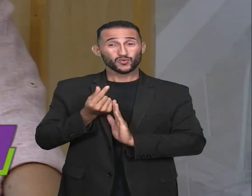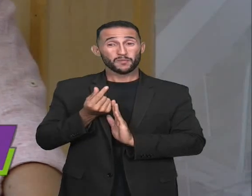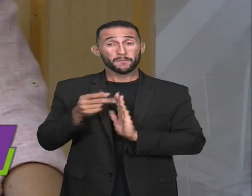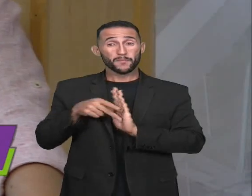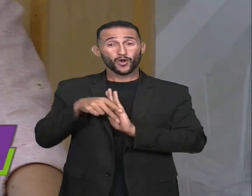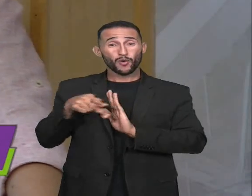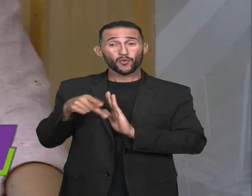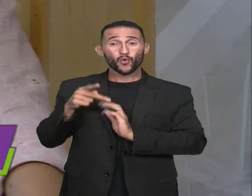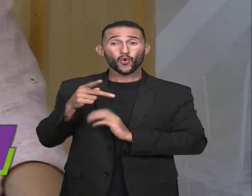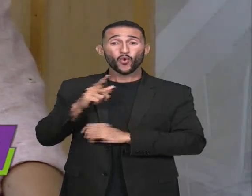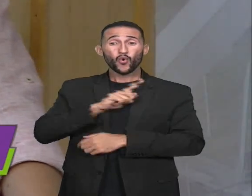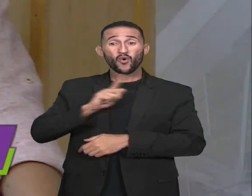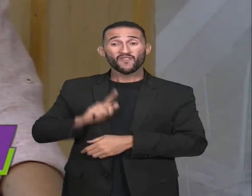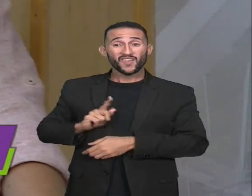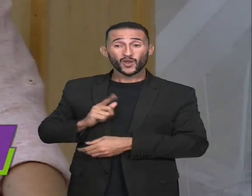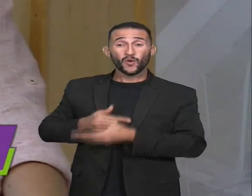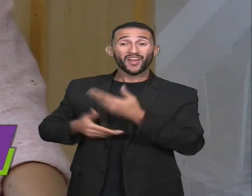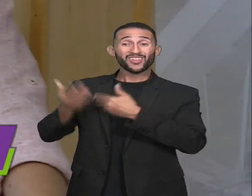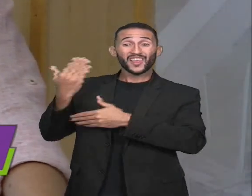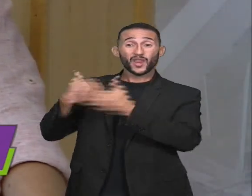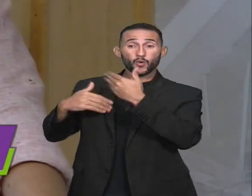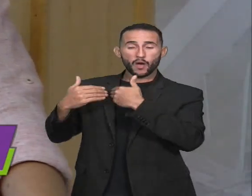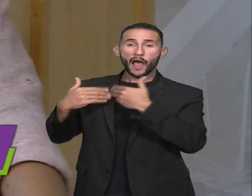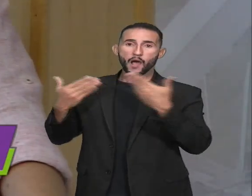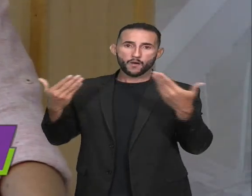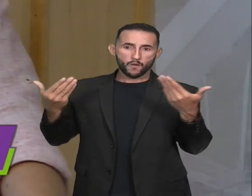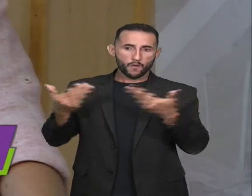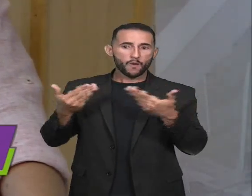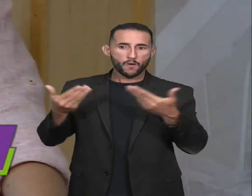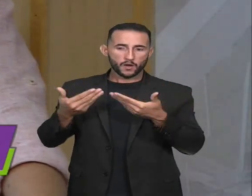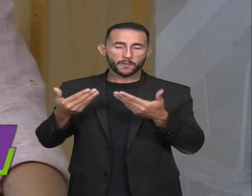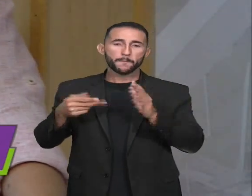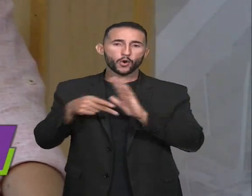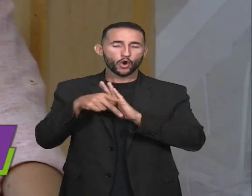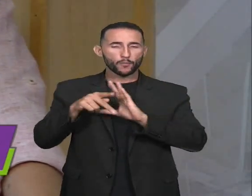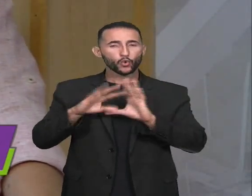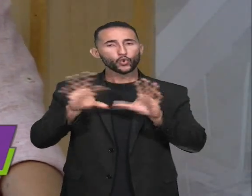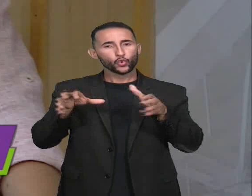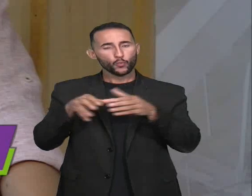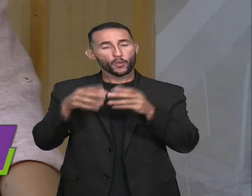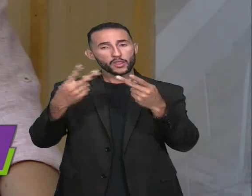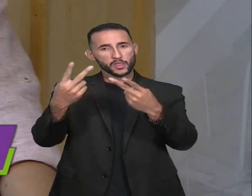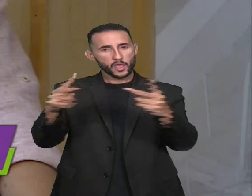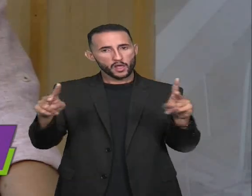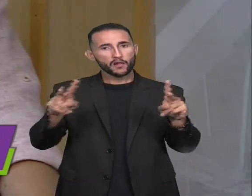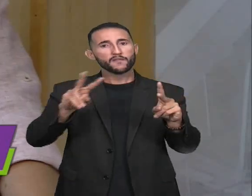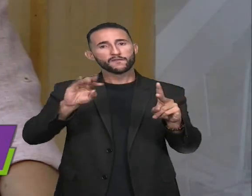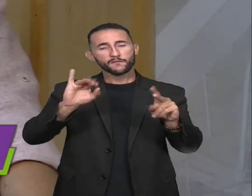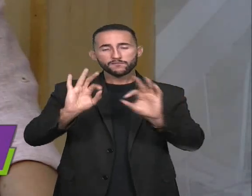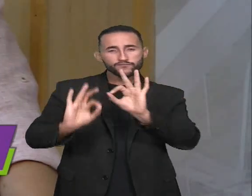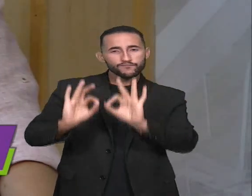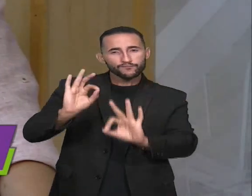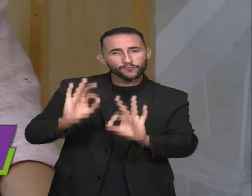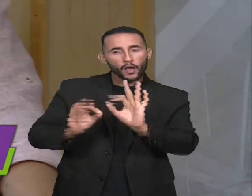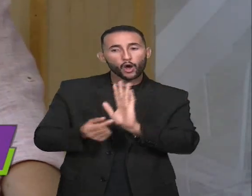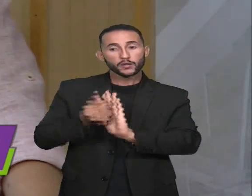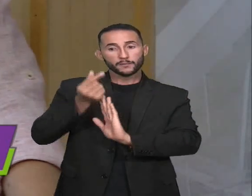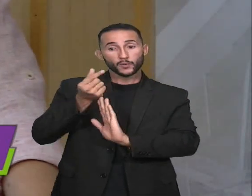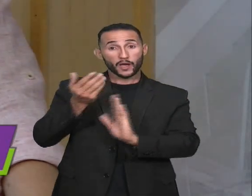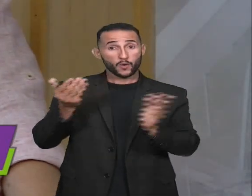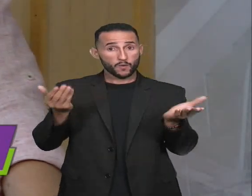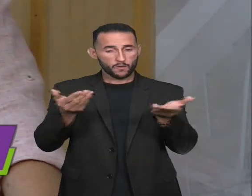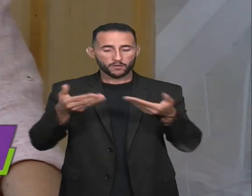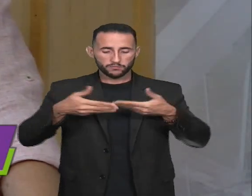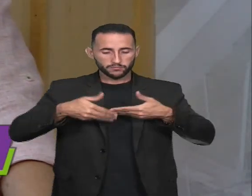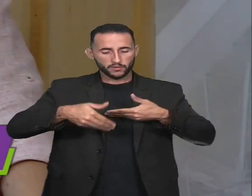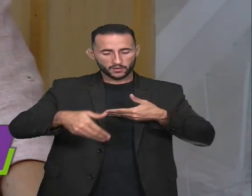a governar com o orçamento aprovado pela equipe de governo dele então eu tenho certeza que esse ano a nossa região vai ganhar